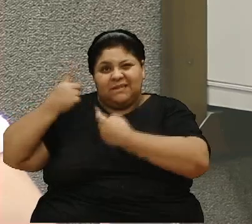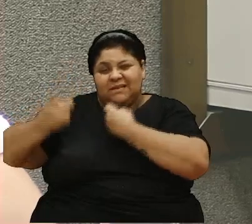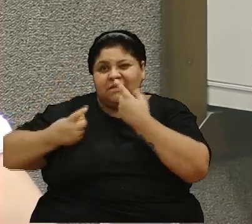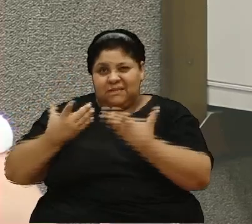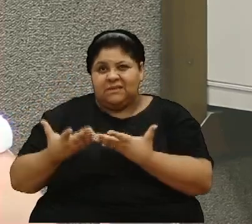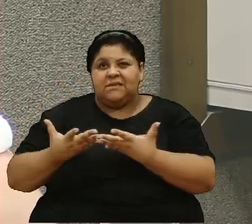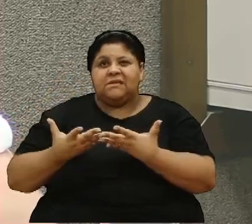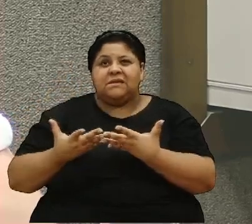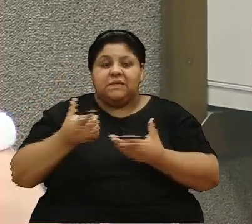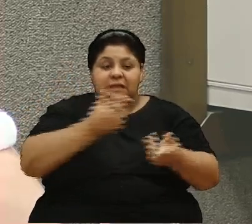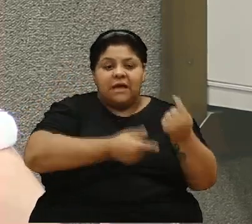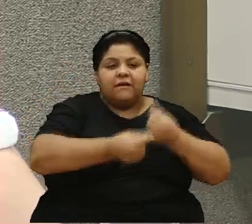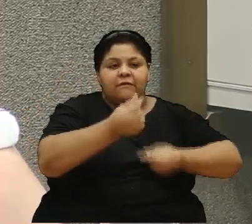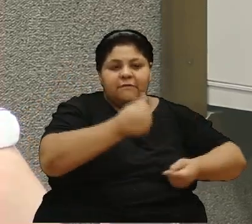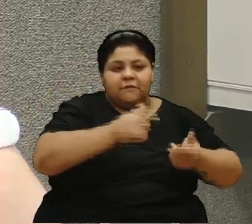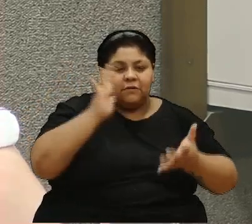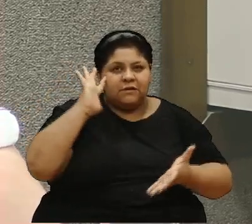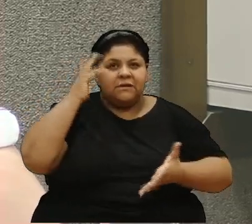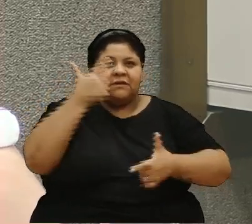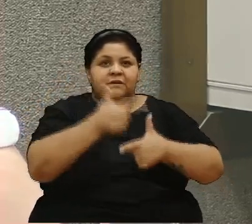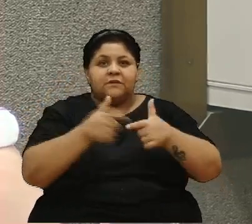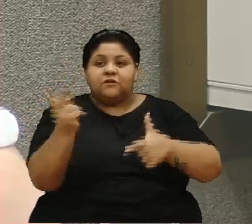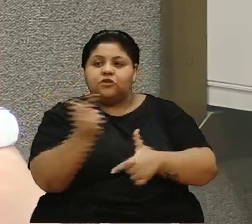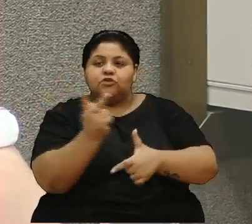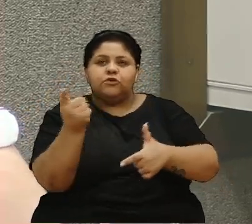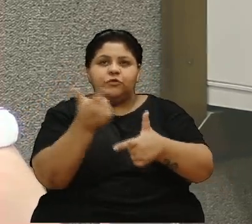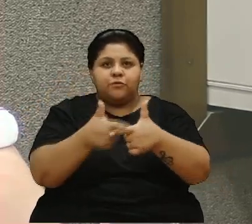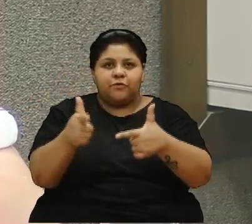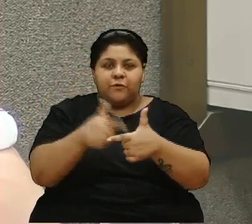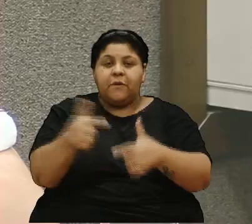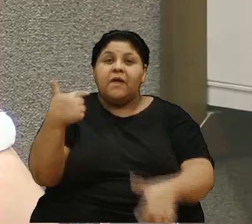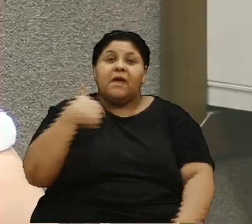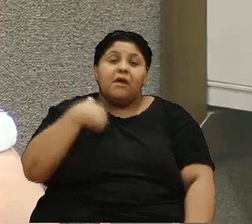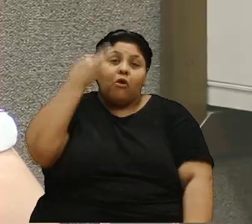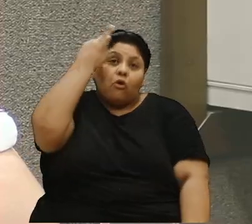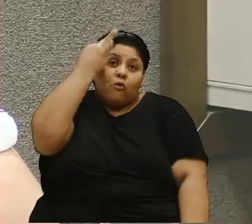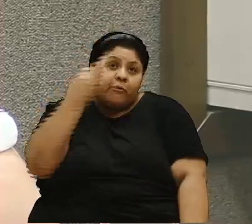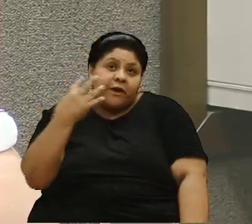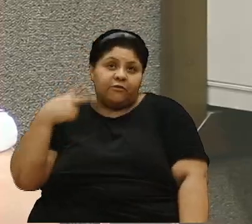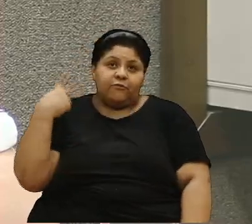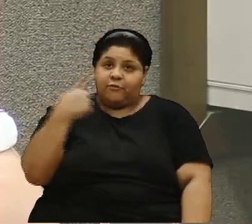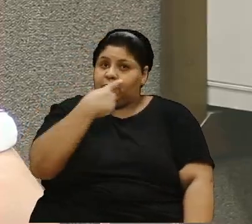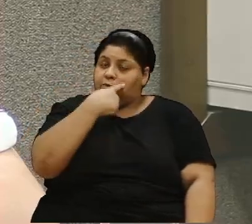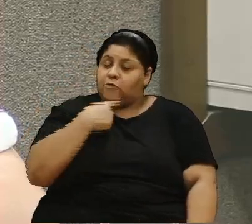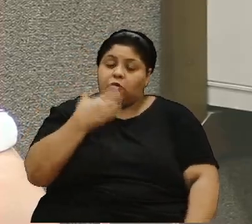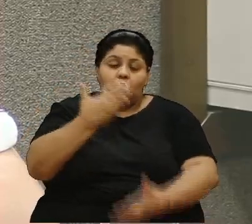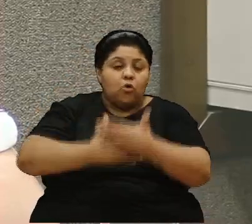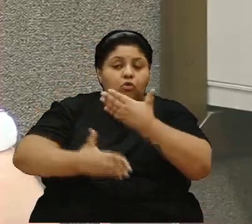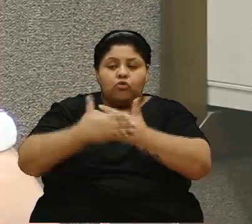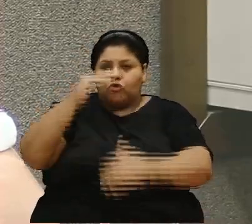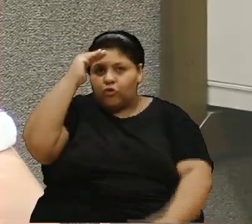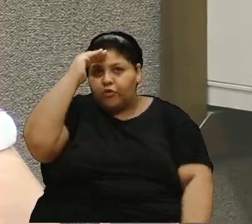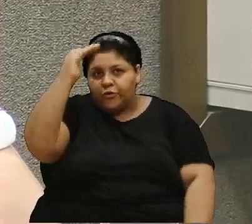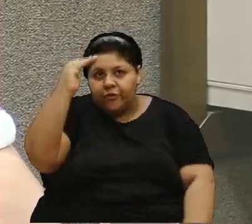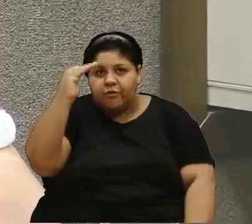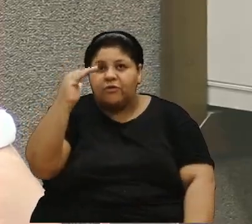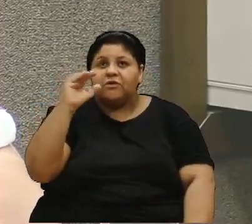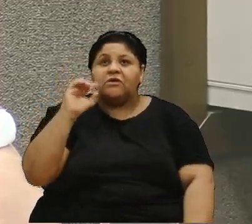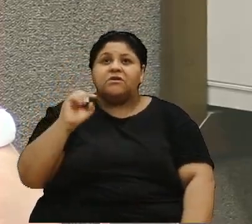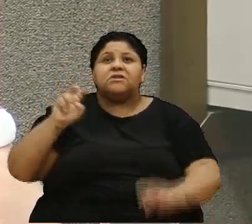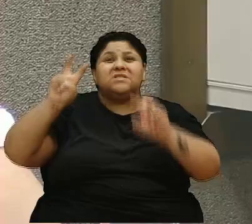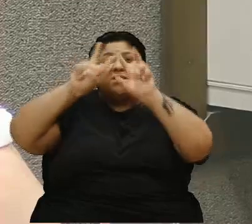da administração de resolver esses dois problemas. Eu entendo, vereador Petrini, com todo respeito também, que esses são